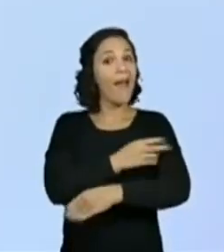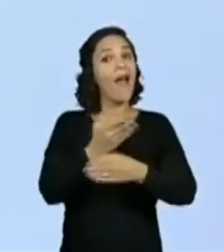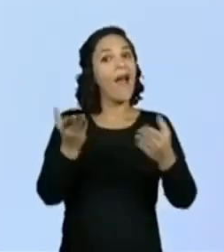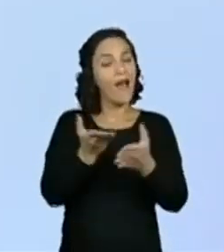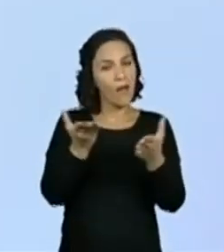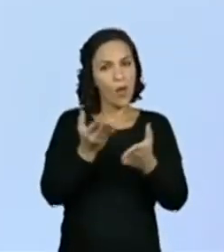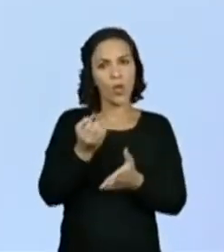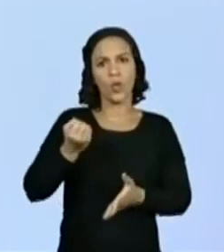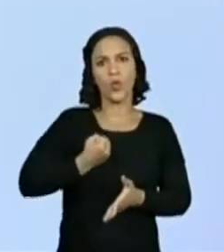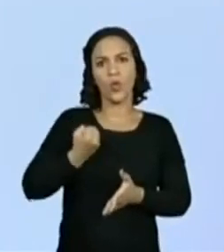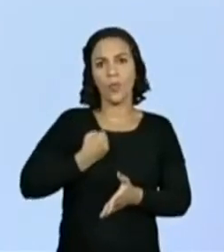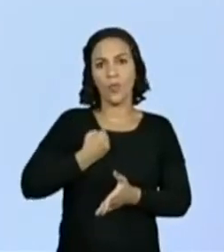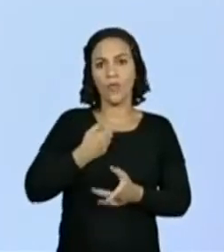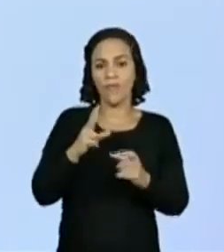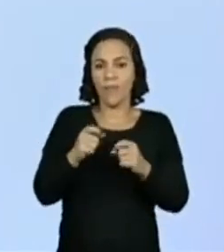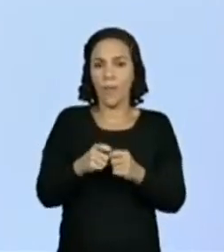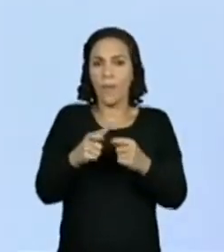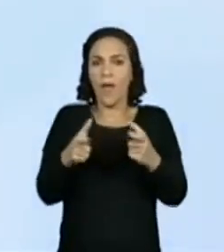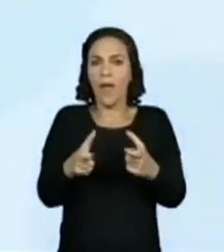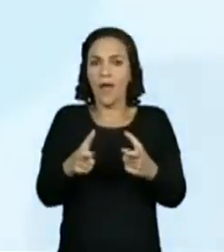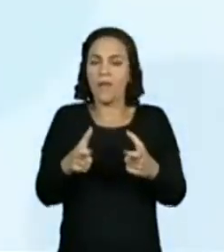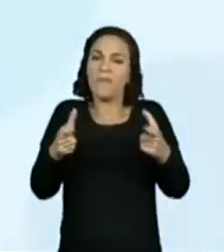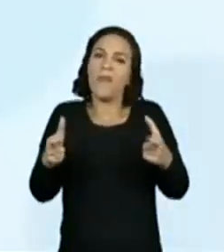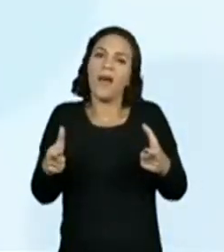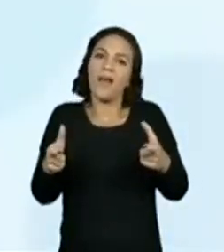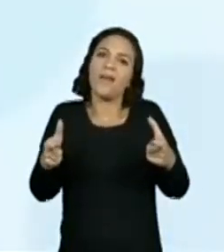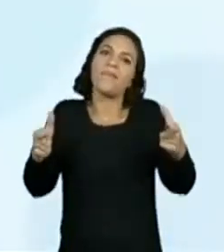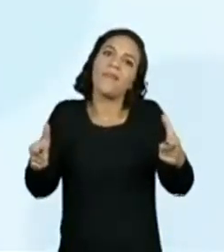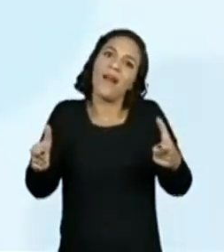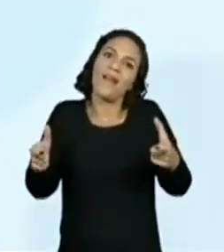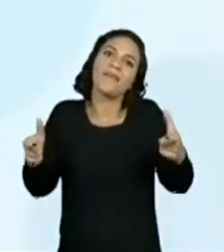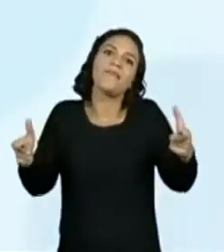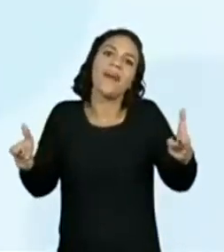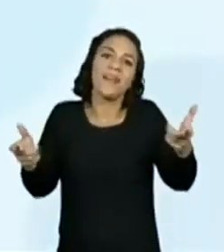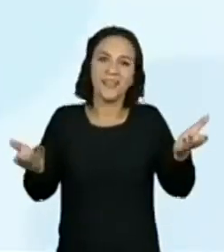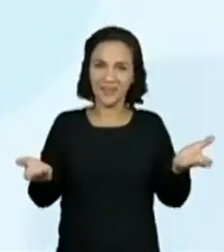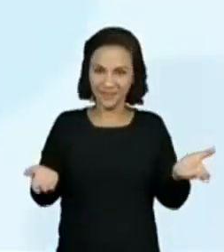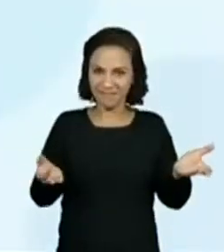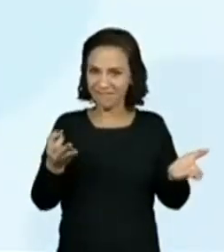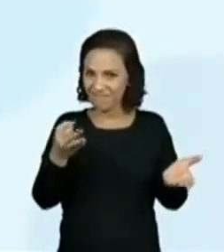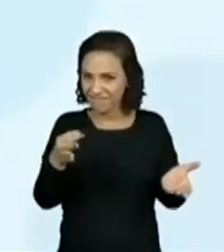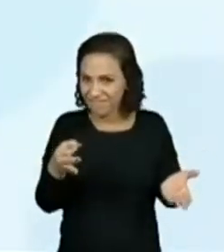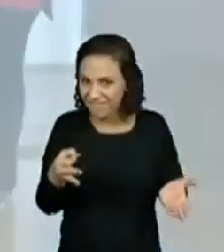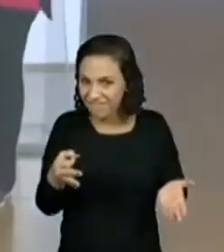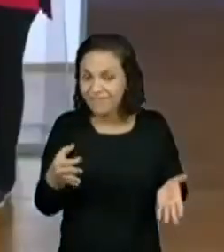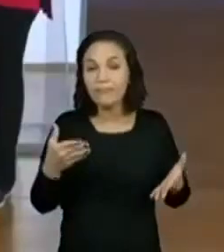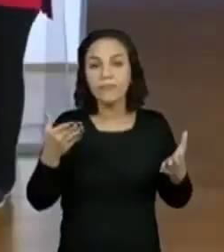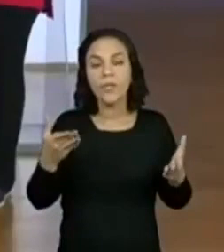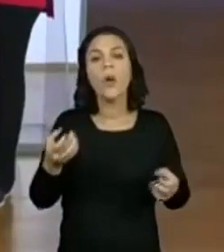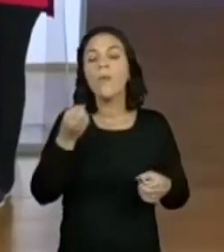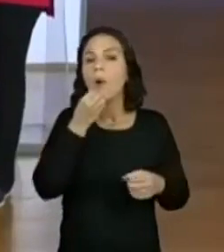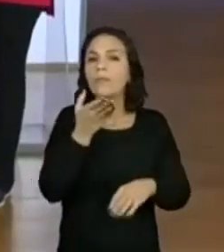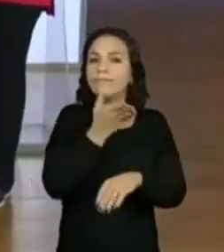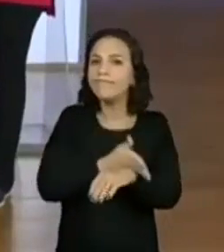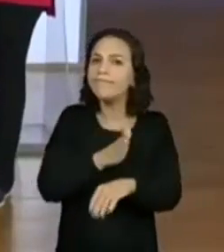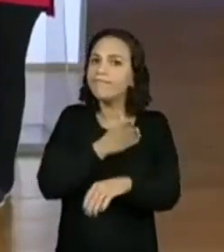aula, cada vez os números ficarão maiores, a quantidade será maior, então é um procedimento muito